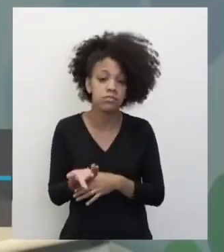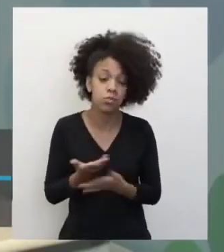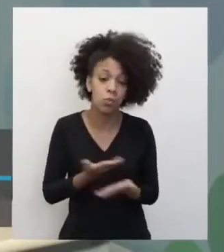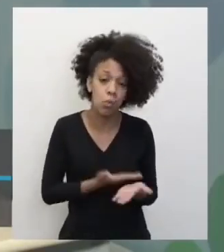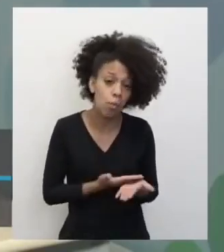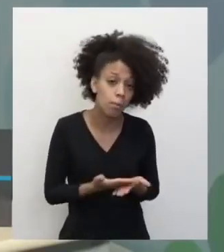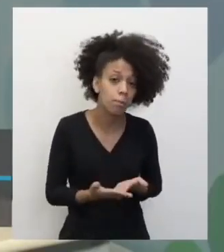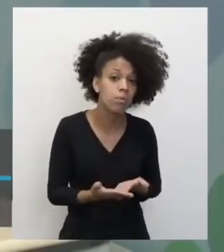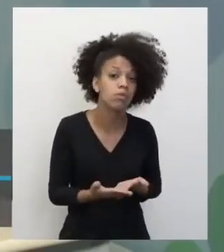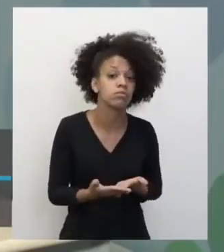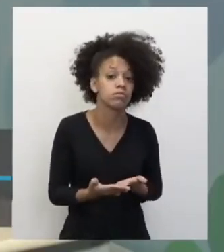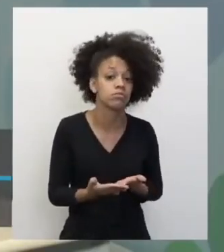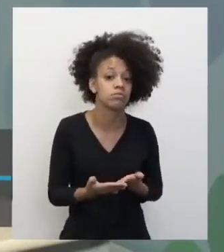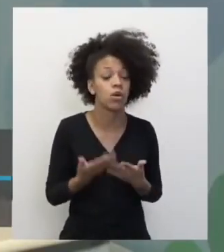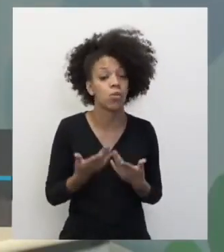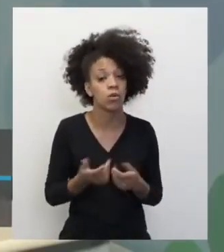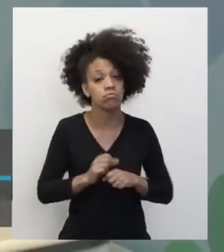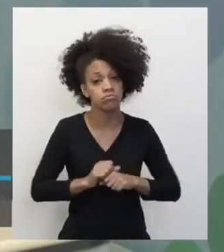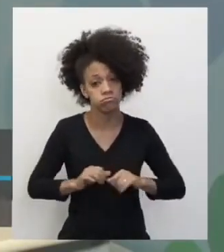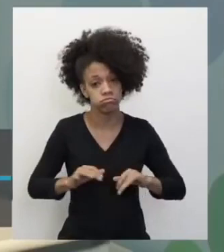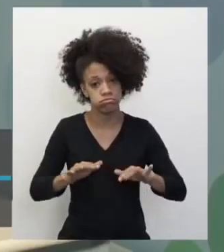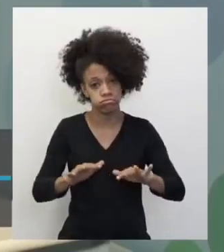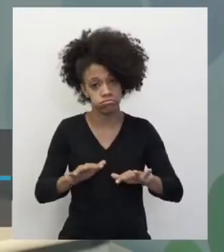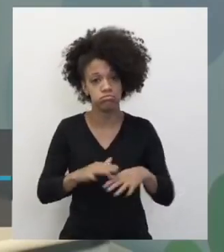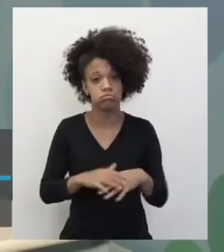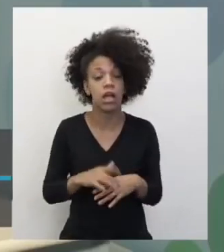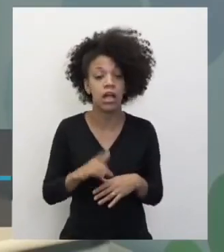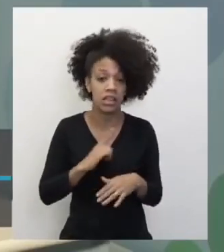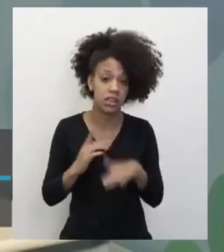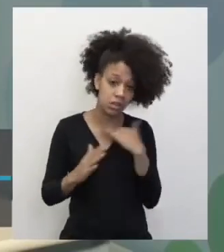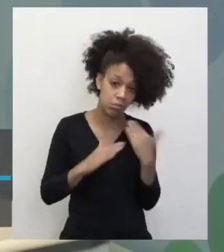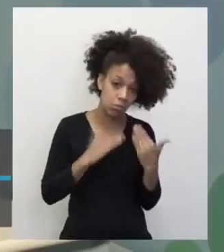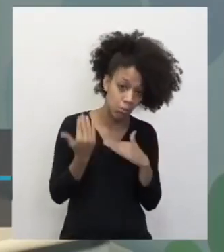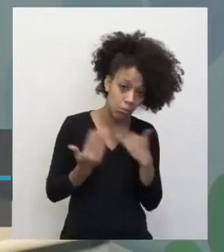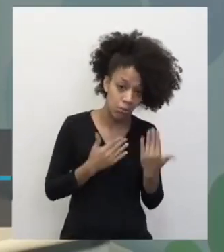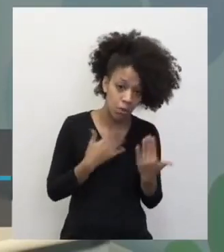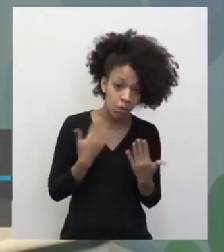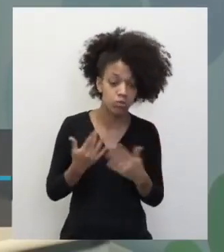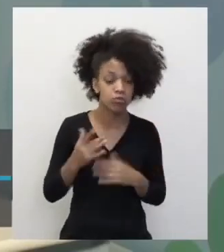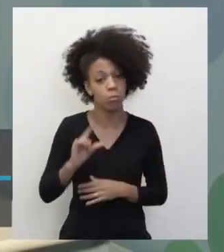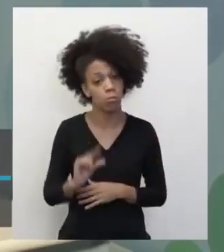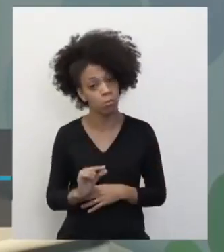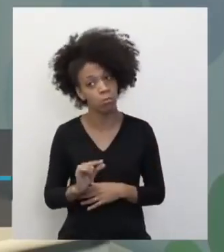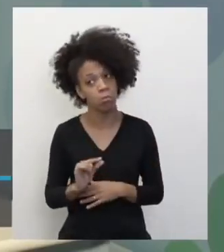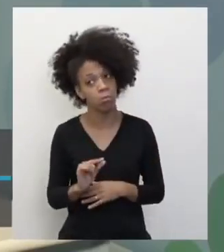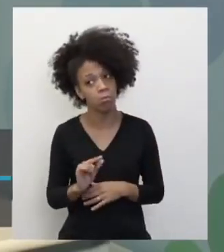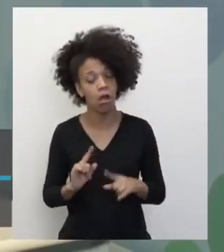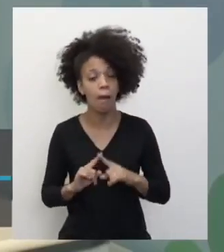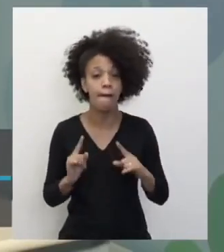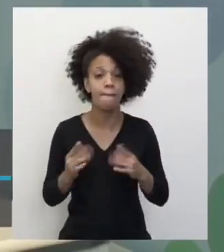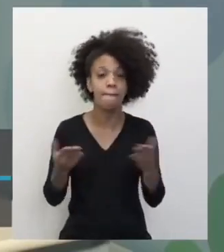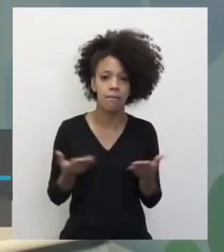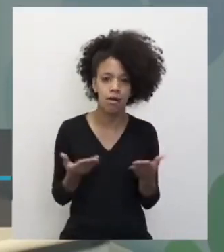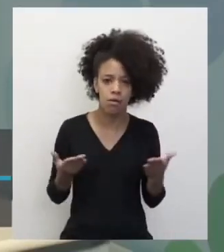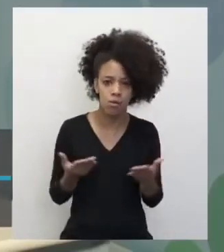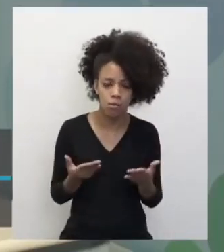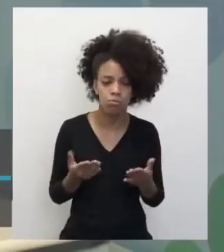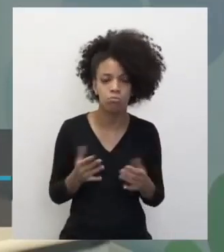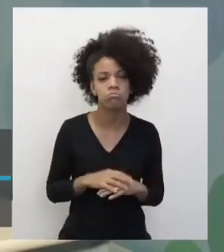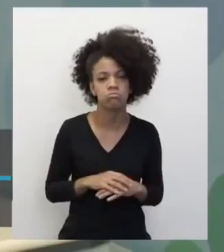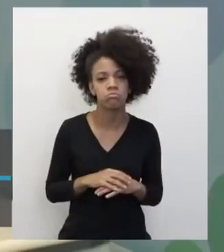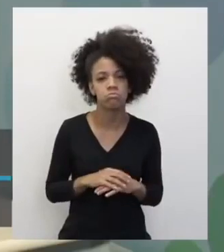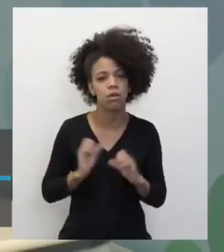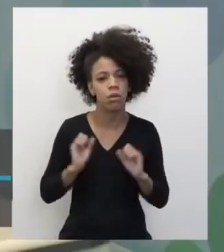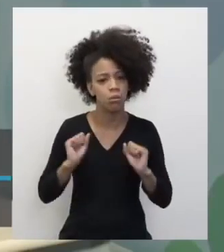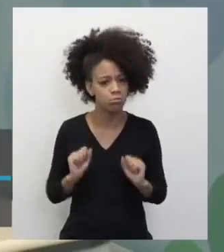começo. Quando tinha espalhado assim, teve um número de mortes, tipo, menor. Hoje em dia, ele poderia